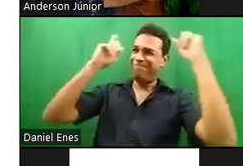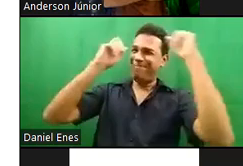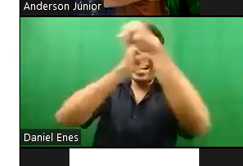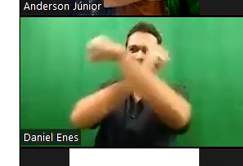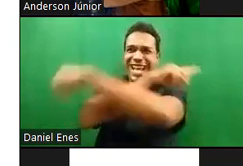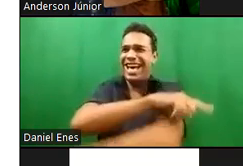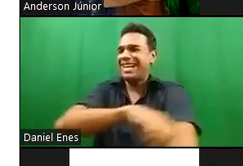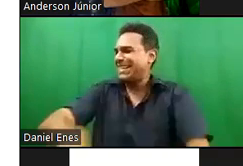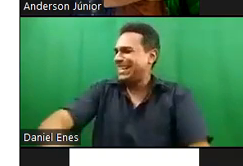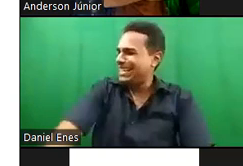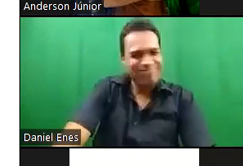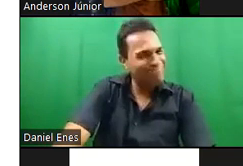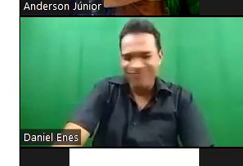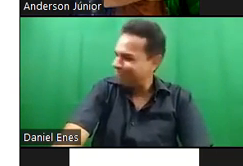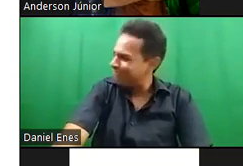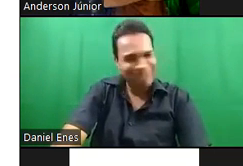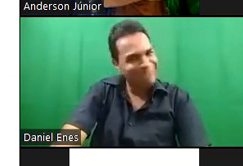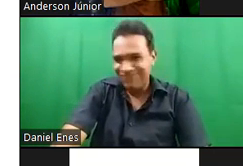olha.